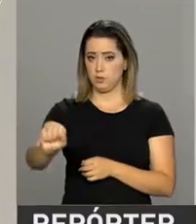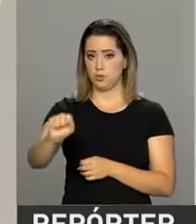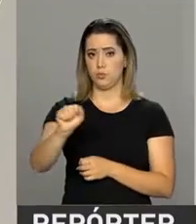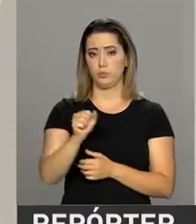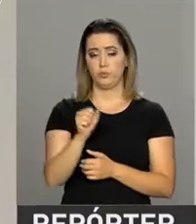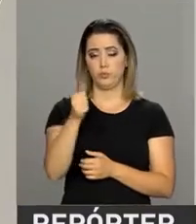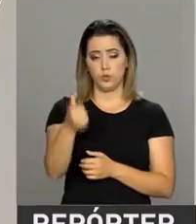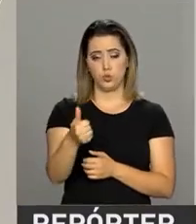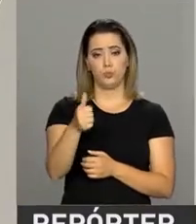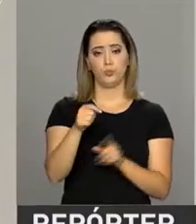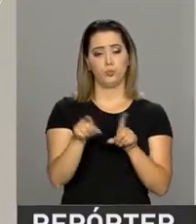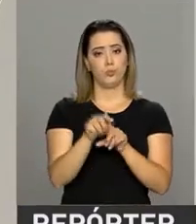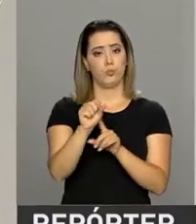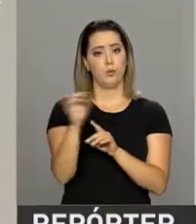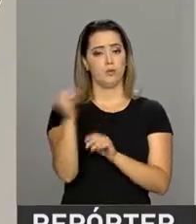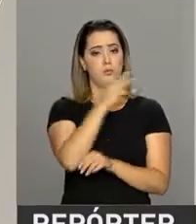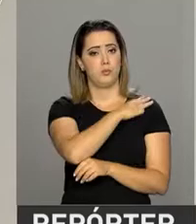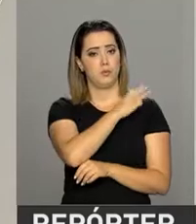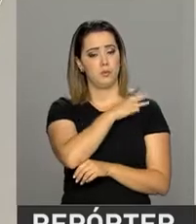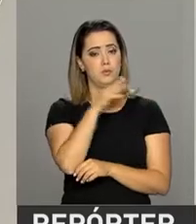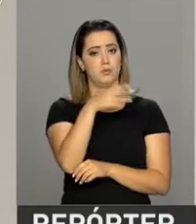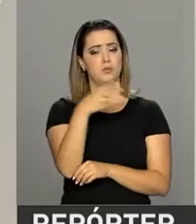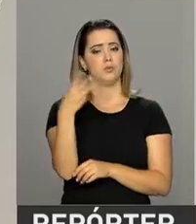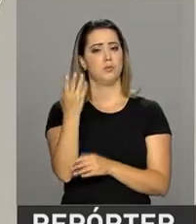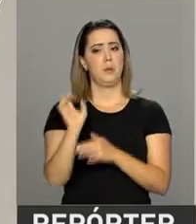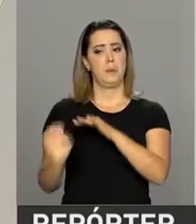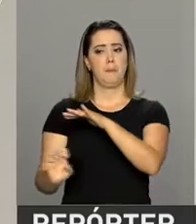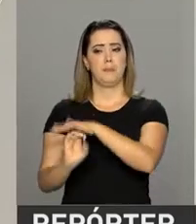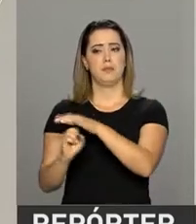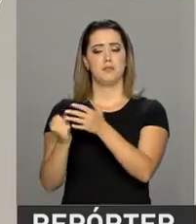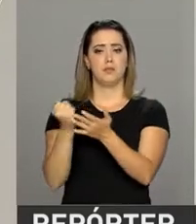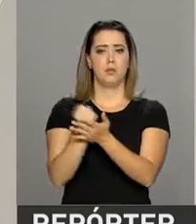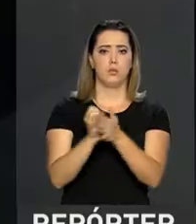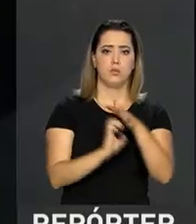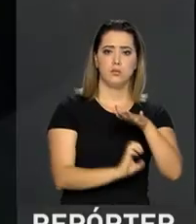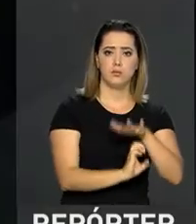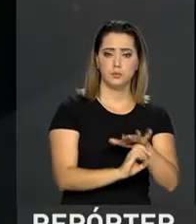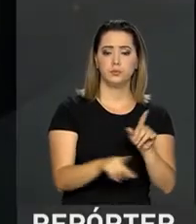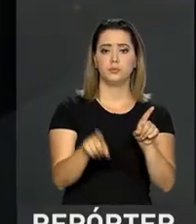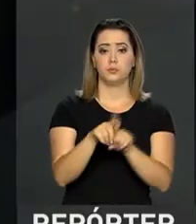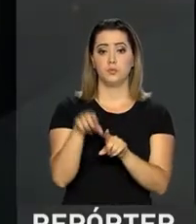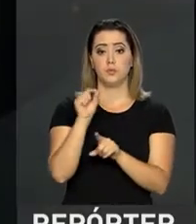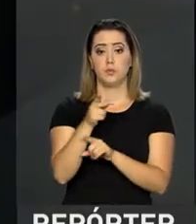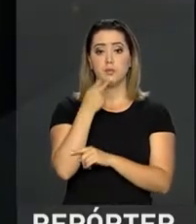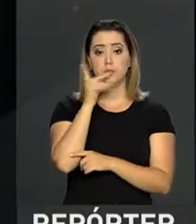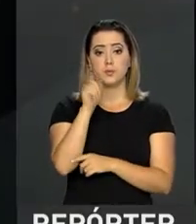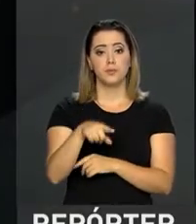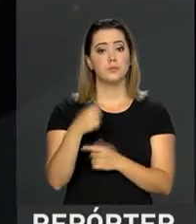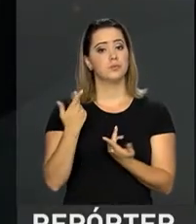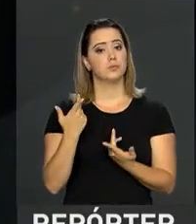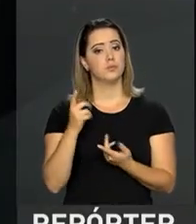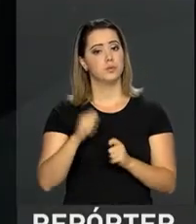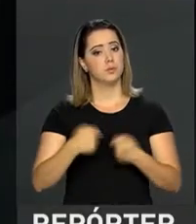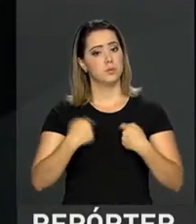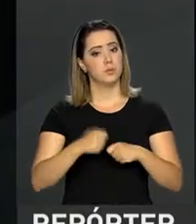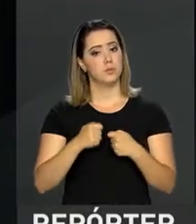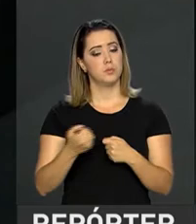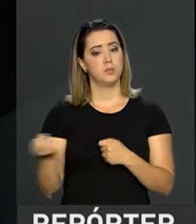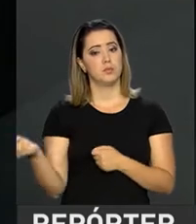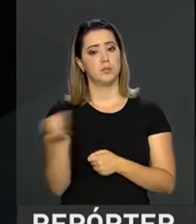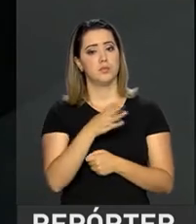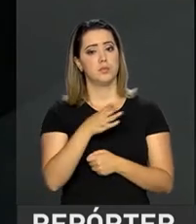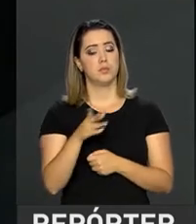concretizados como a do ensino médio a terceirização ea modernização trabalhista michel temer reforçou a necessidade da reforma da previdência